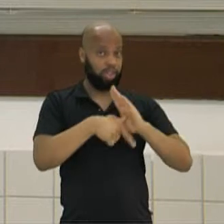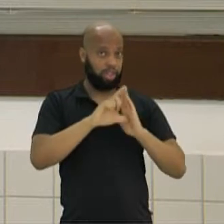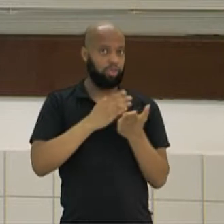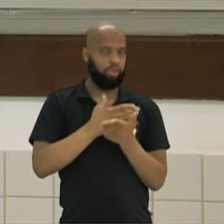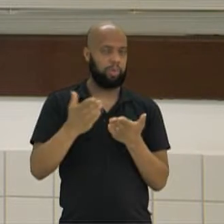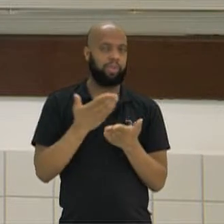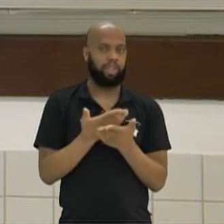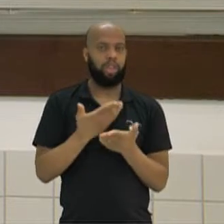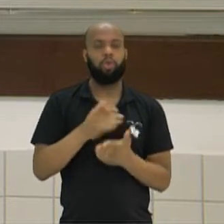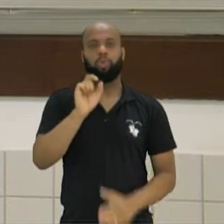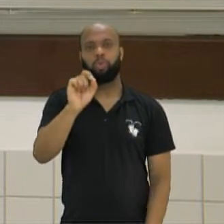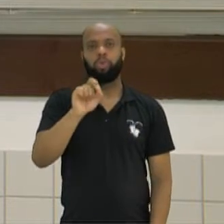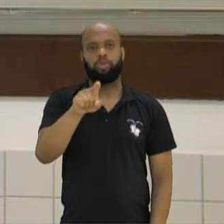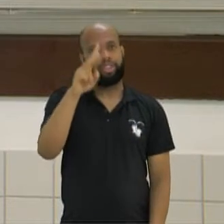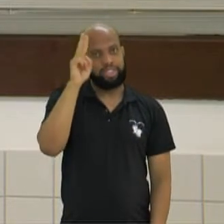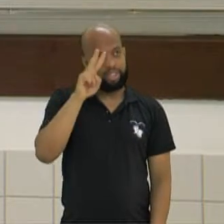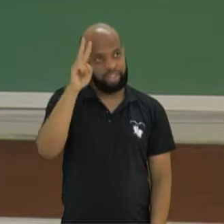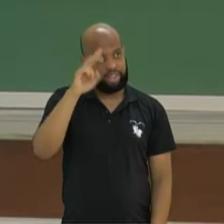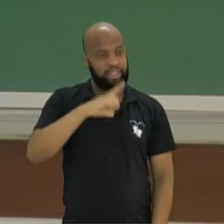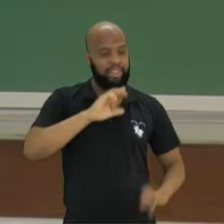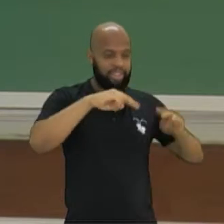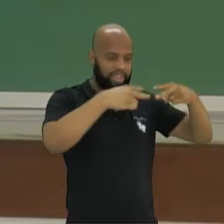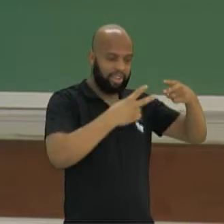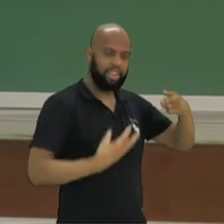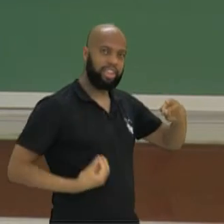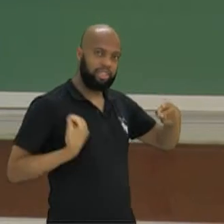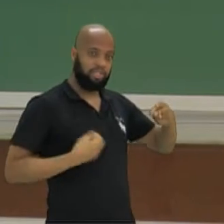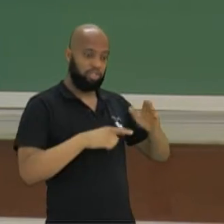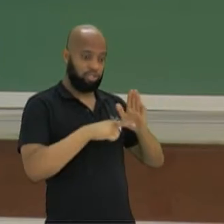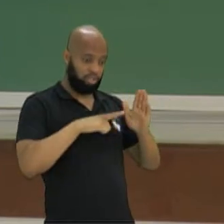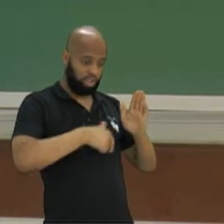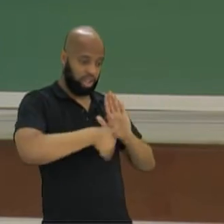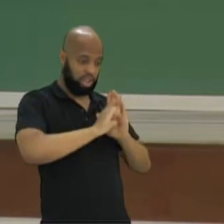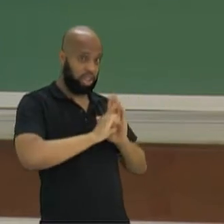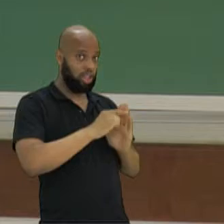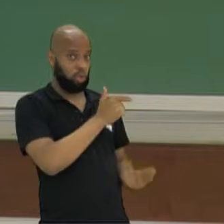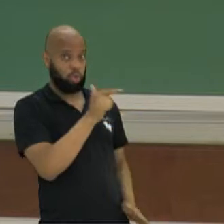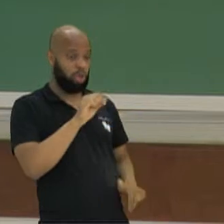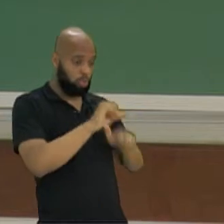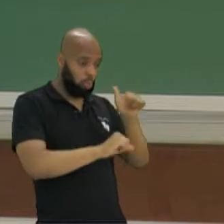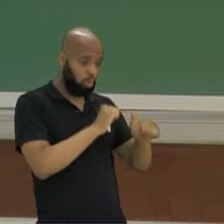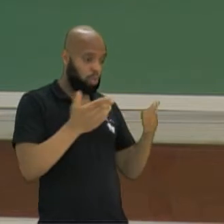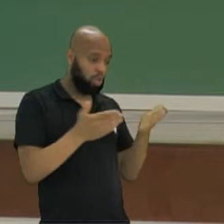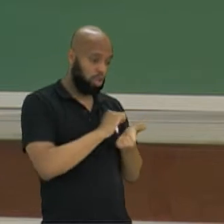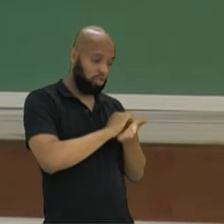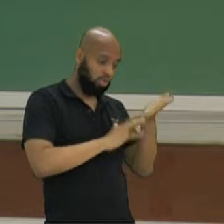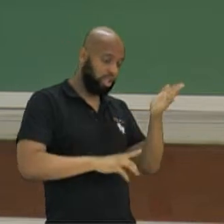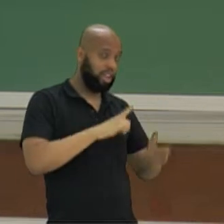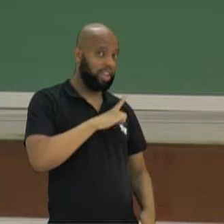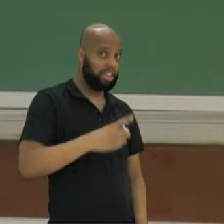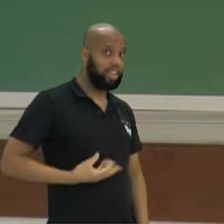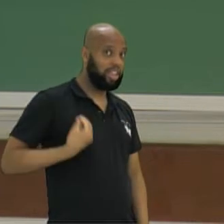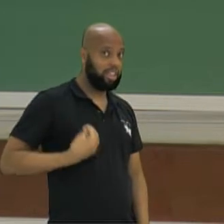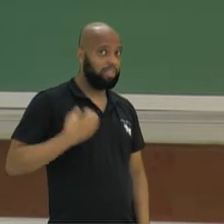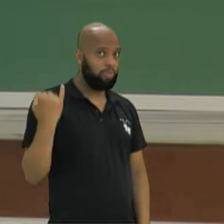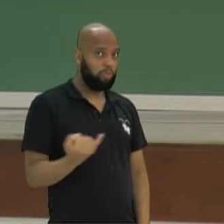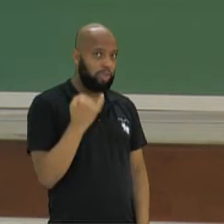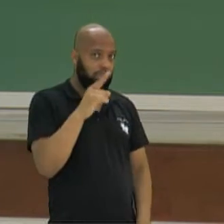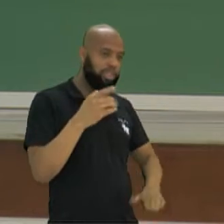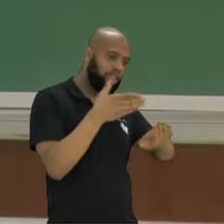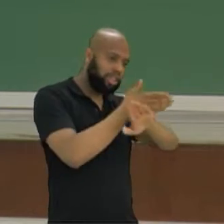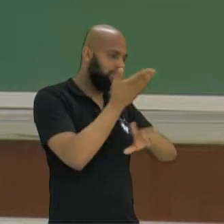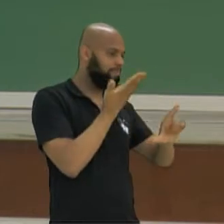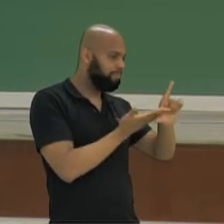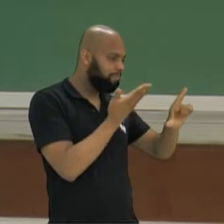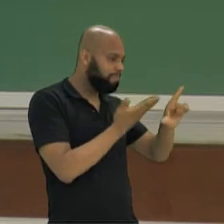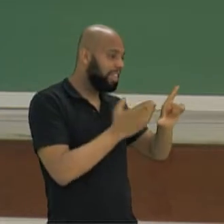aula. Vocês lembram daquele link de presença que tínhamos antes? Não há mais, agora a atividade que dá a presença. Isso é muito importante.